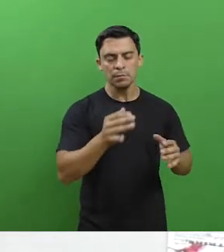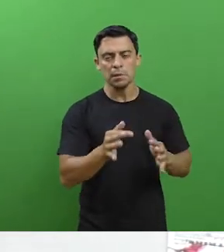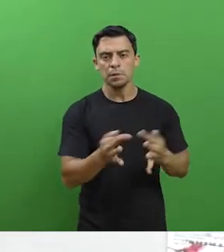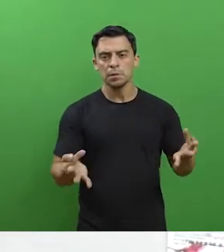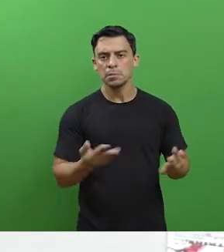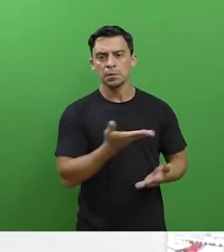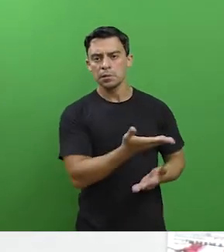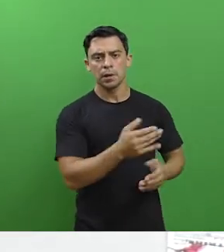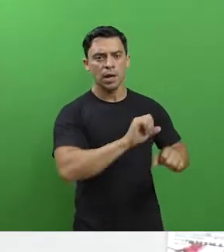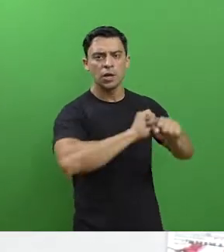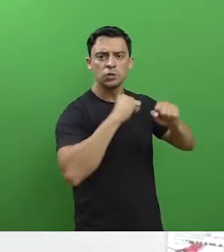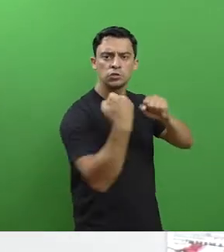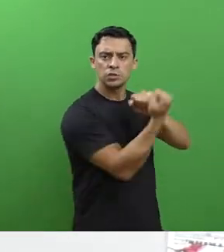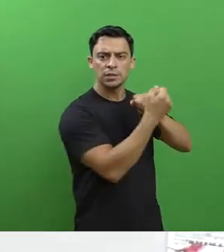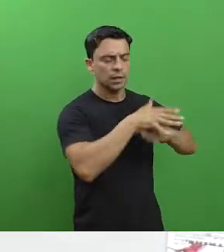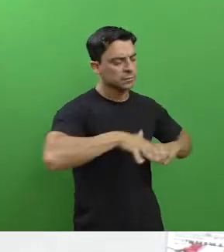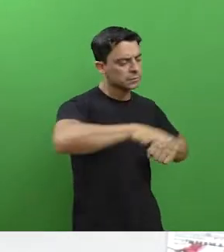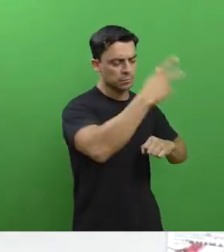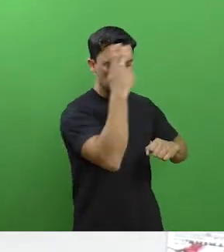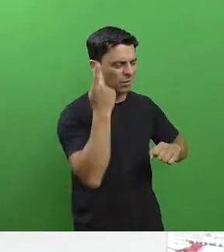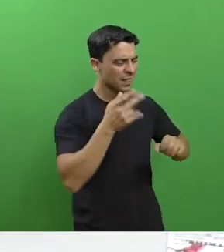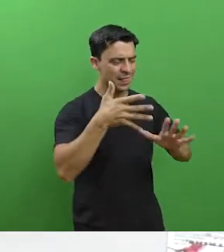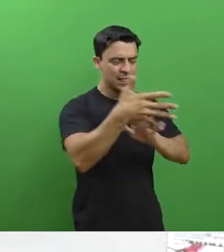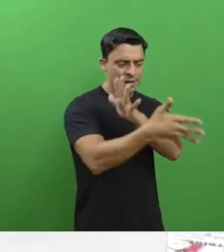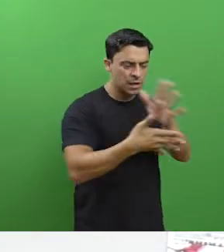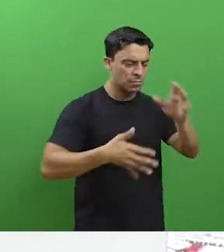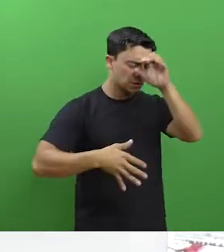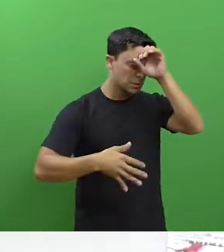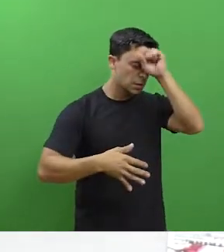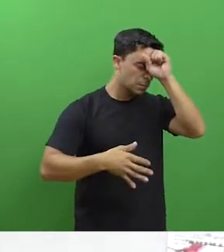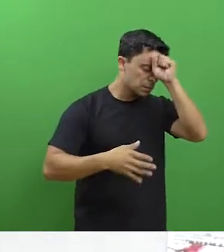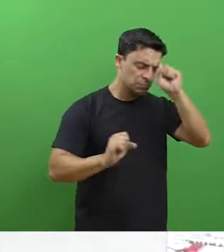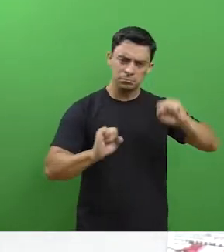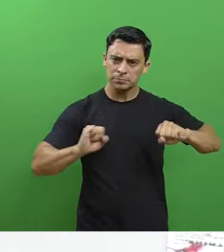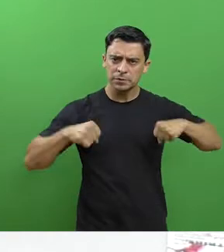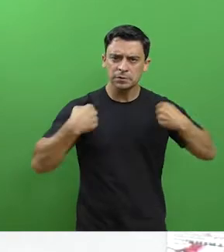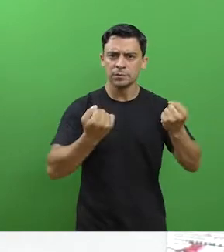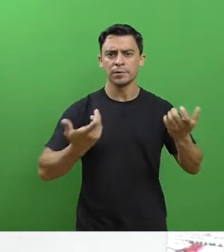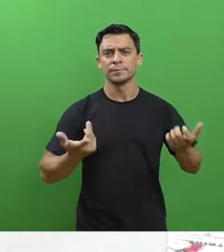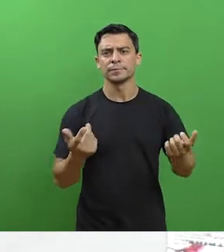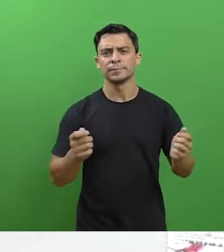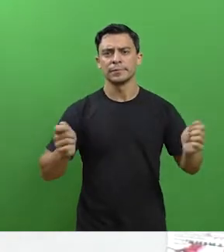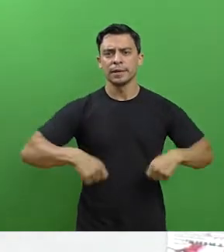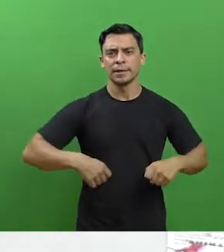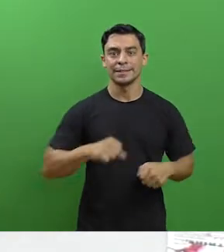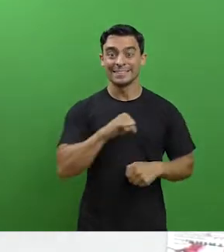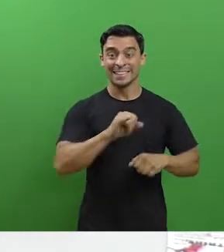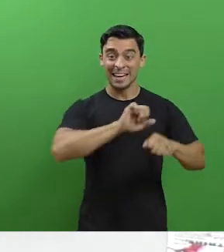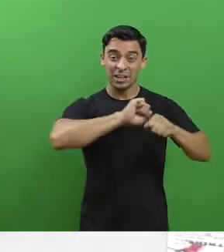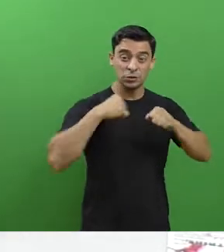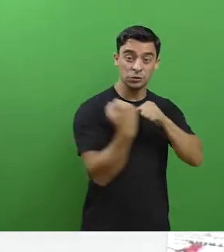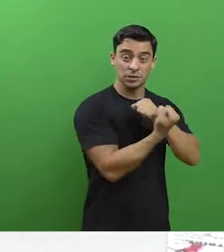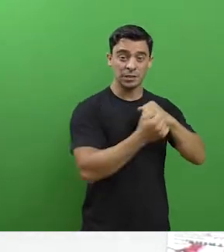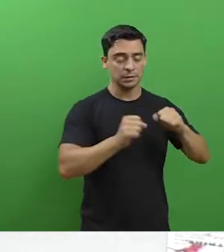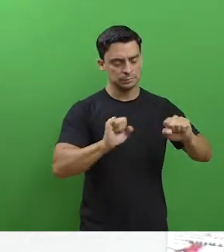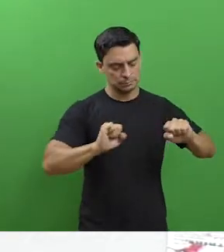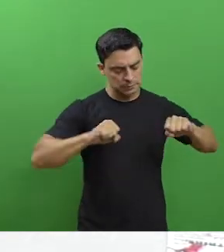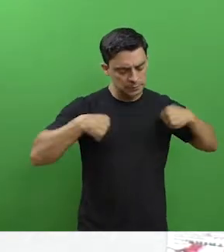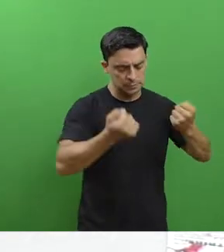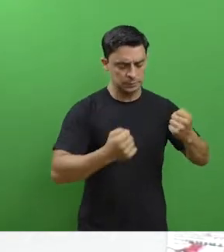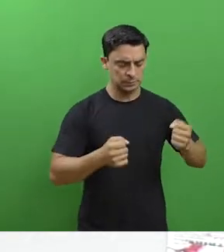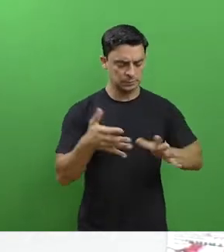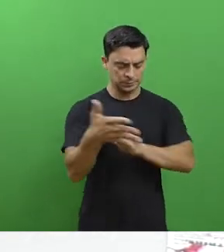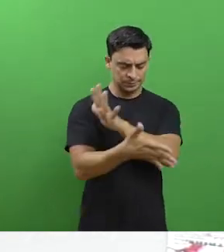deles, aprender a língua de sinais. Tem um esforço, né, de fazer isso. Quando a sociedade realmente aprender língua de sinais, não